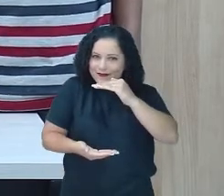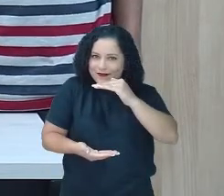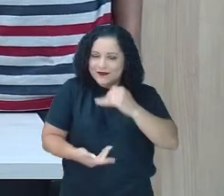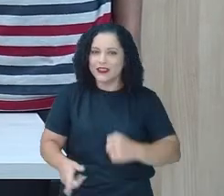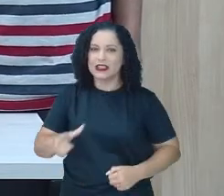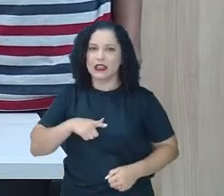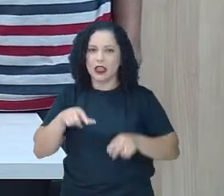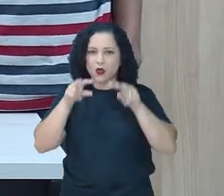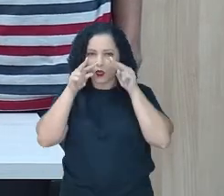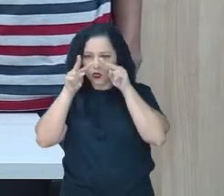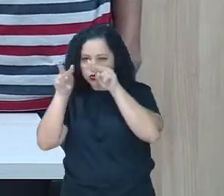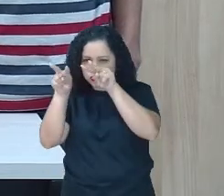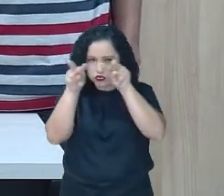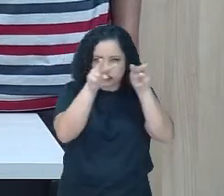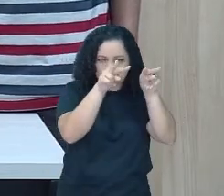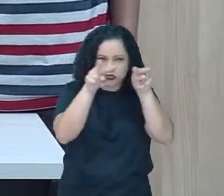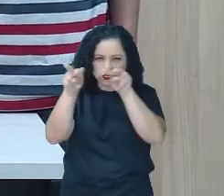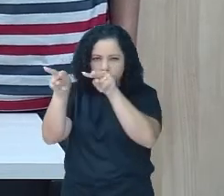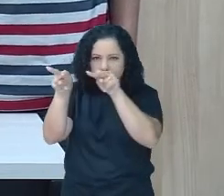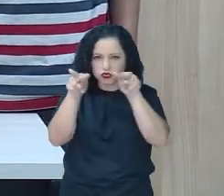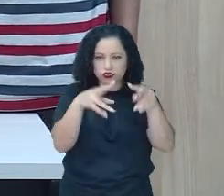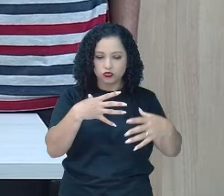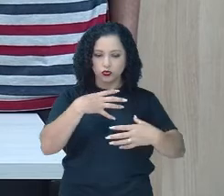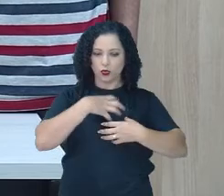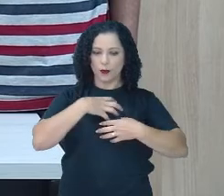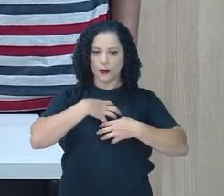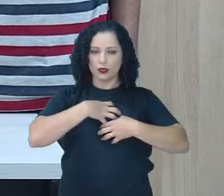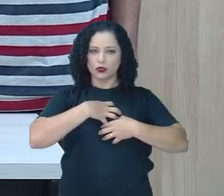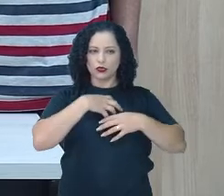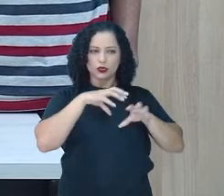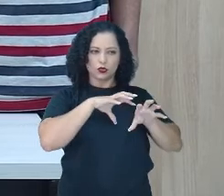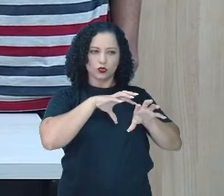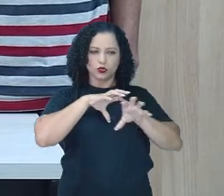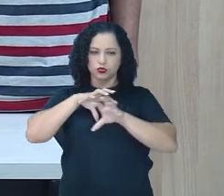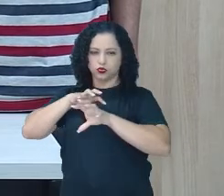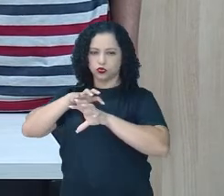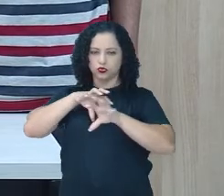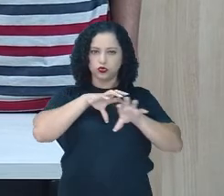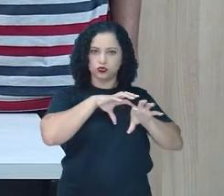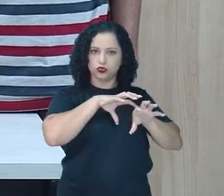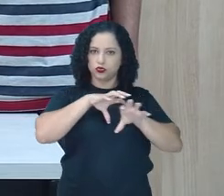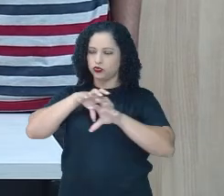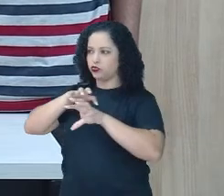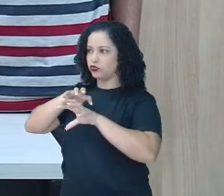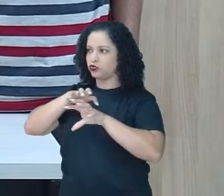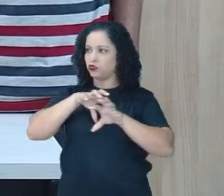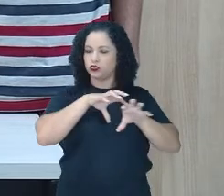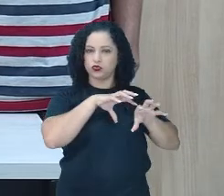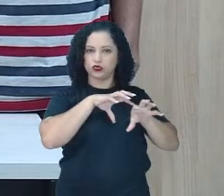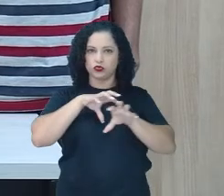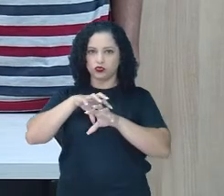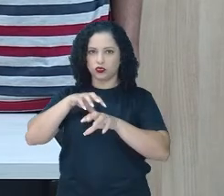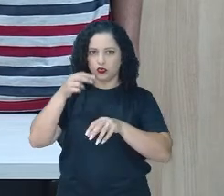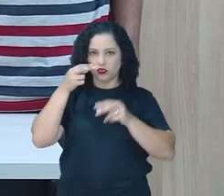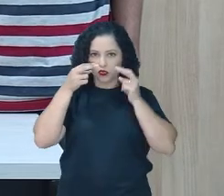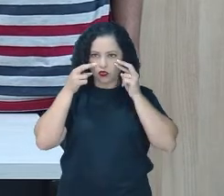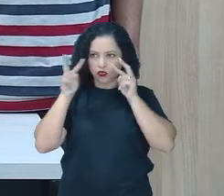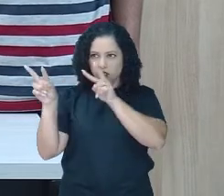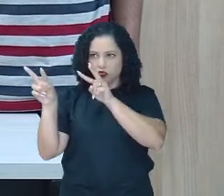câmeras para ver, tenho sensores no peito, olho para cima e para baixo. Vejo o esquerdo e o direito.